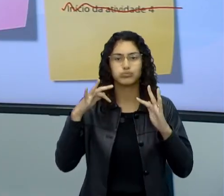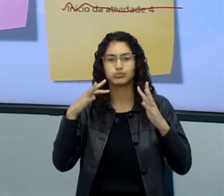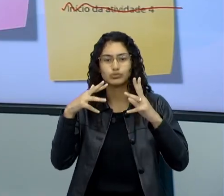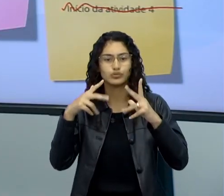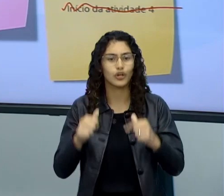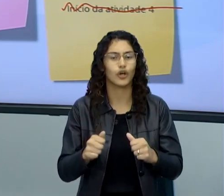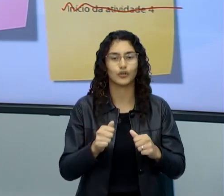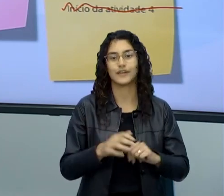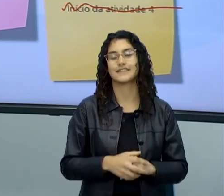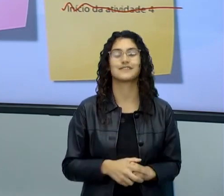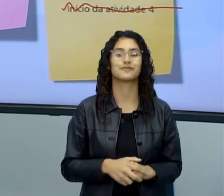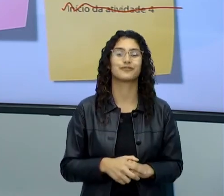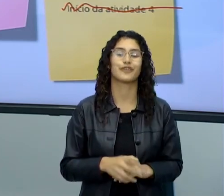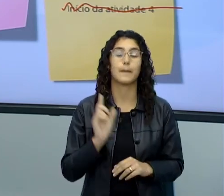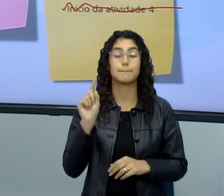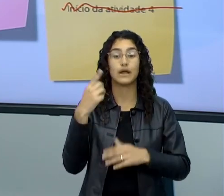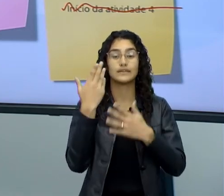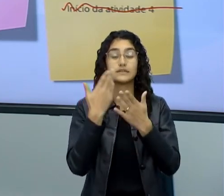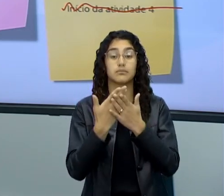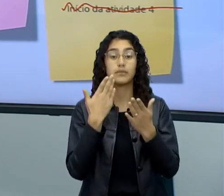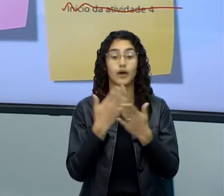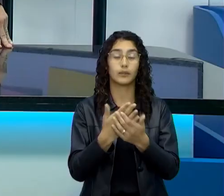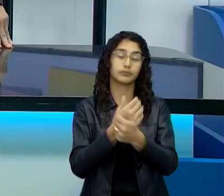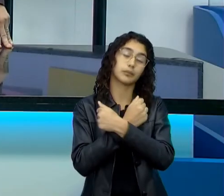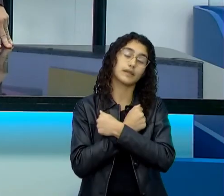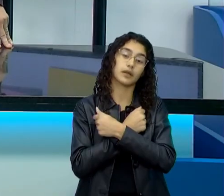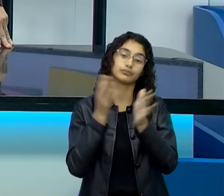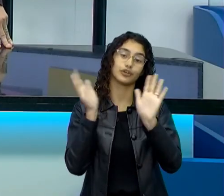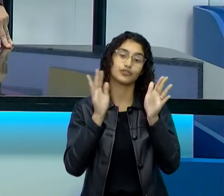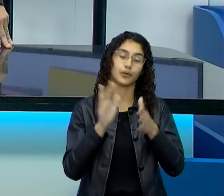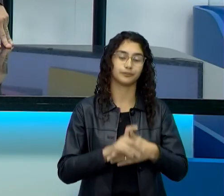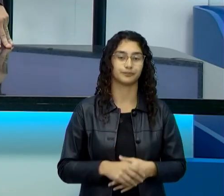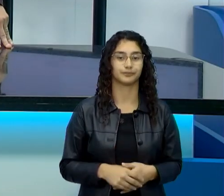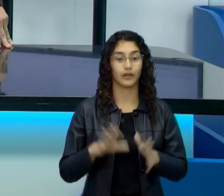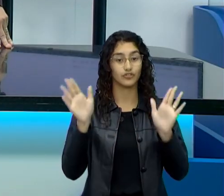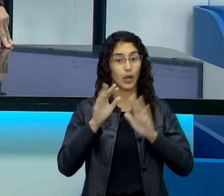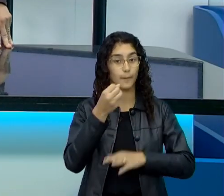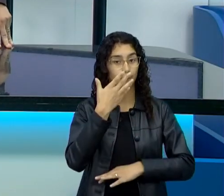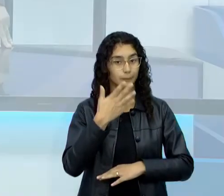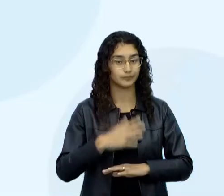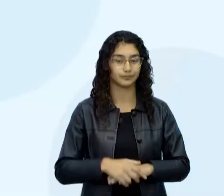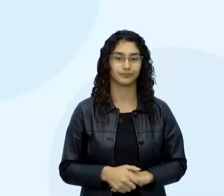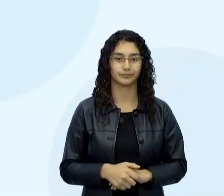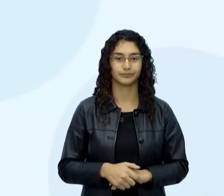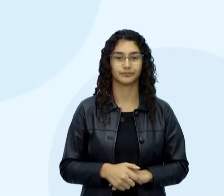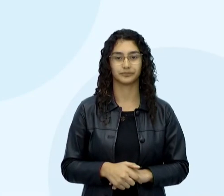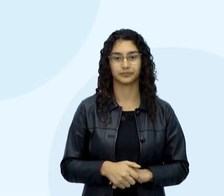Maratonando. Assista a próxima aula. Um grande abraço. Tchau, tchau. Valeu. Tchau, tchau, gente. Valeu.